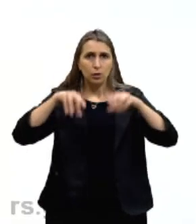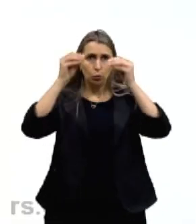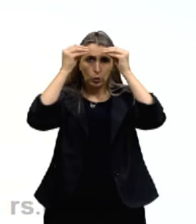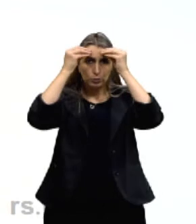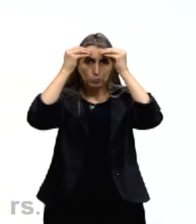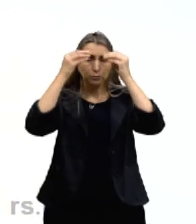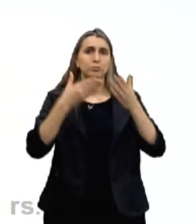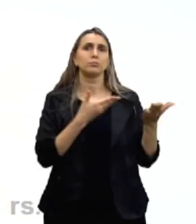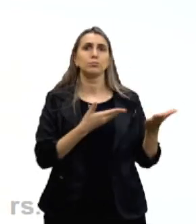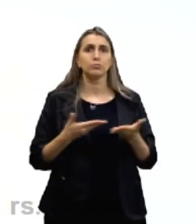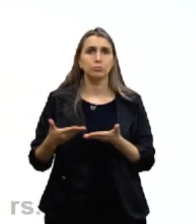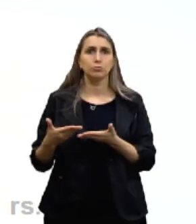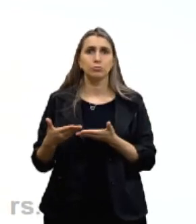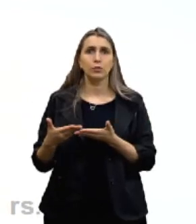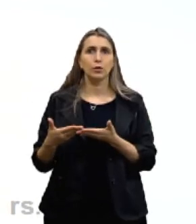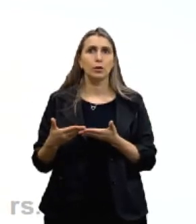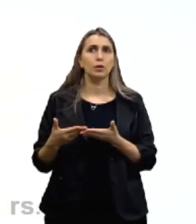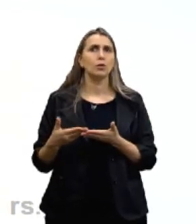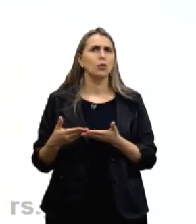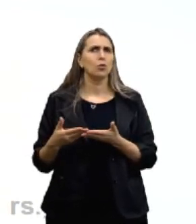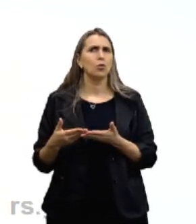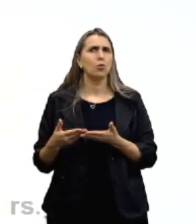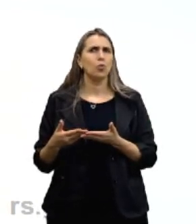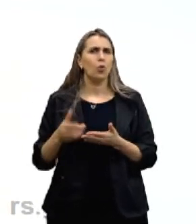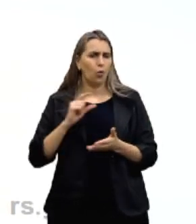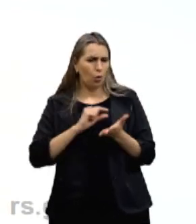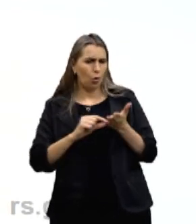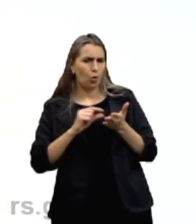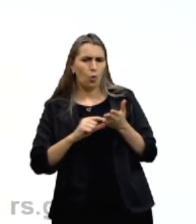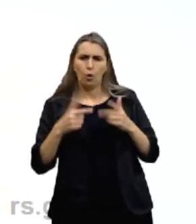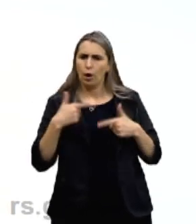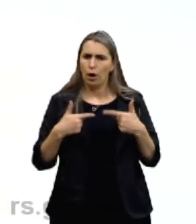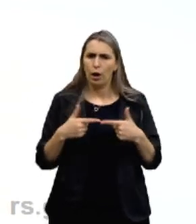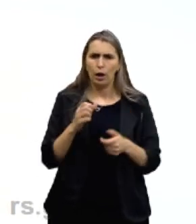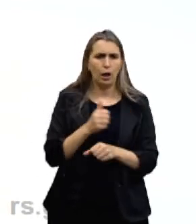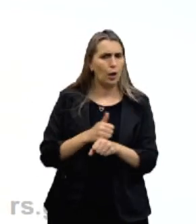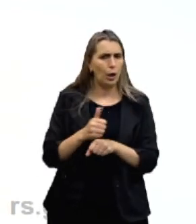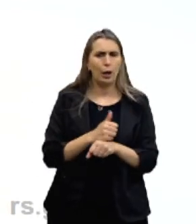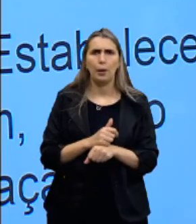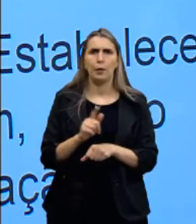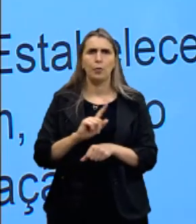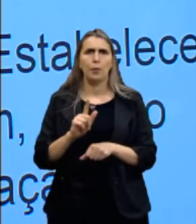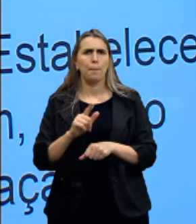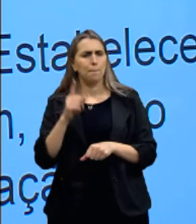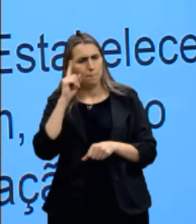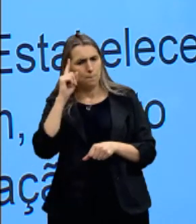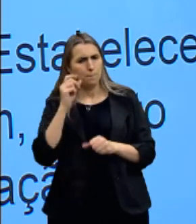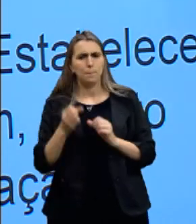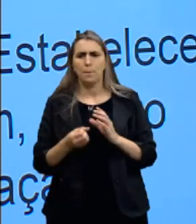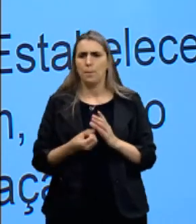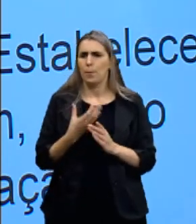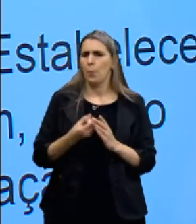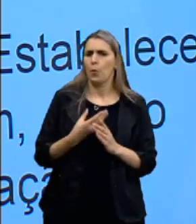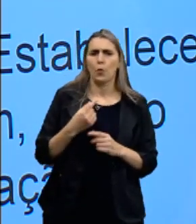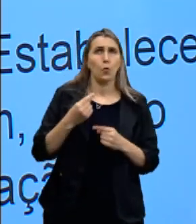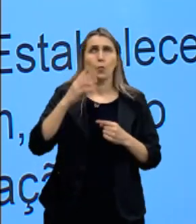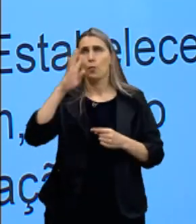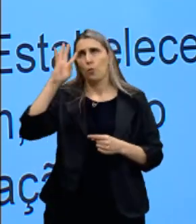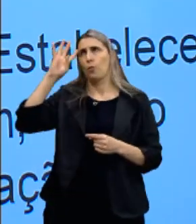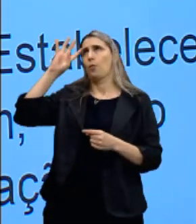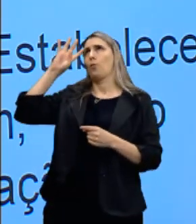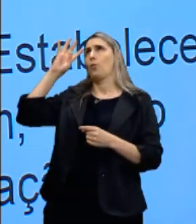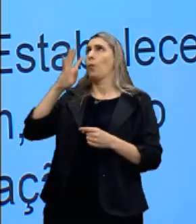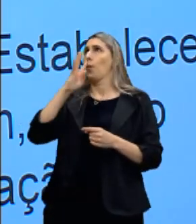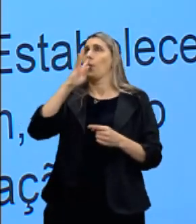aqui tá que é fruto de trabalho aqui o autor Ele trabalha ele não ele é um não precisa que é fruto de alguma inspiração